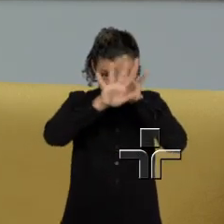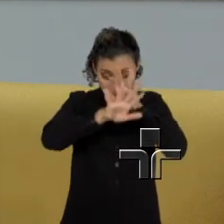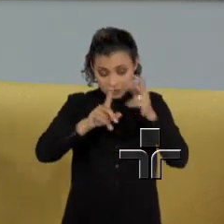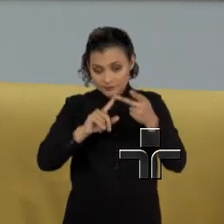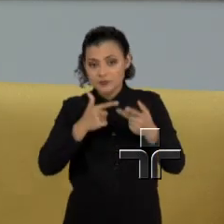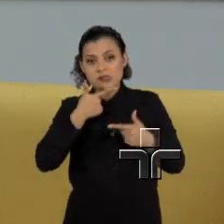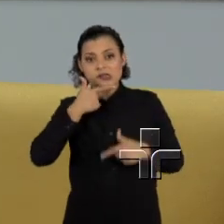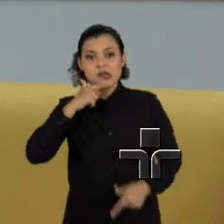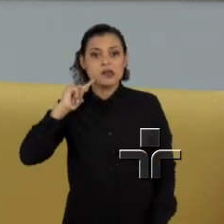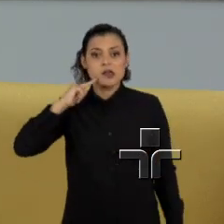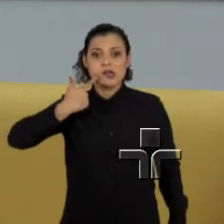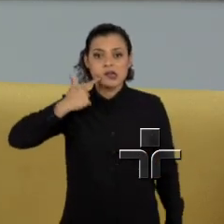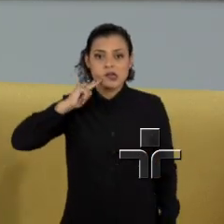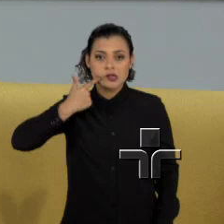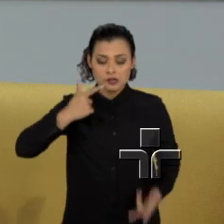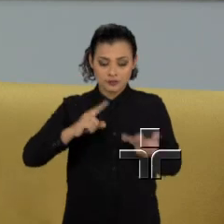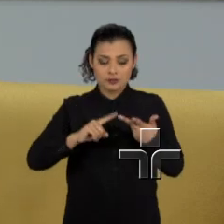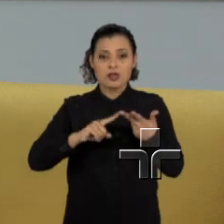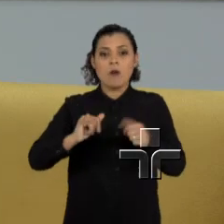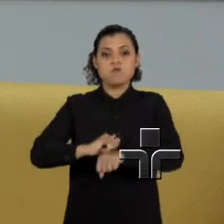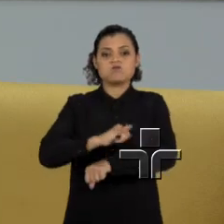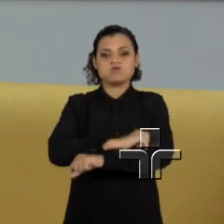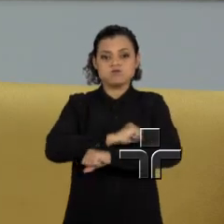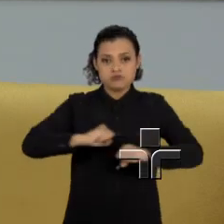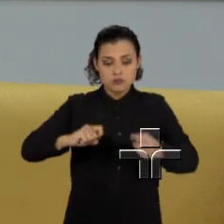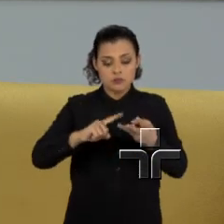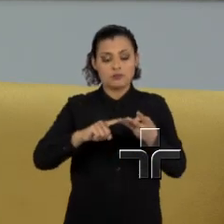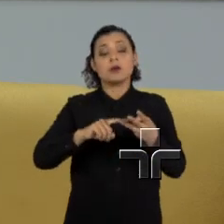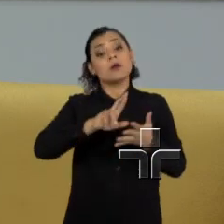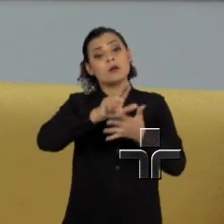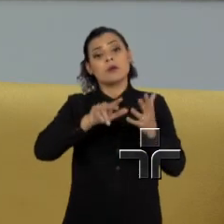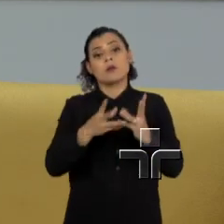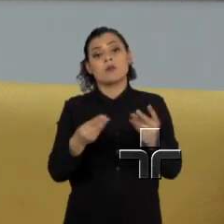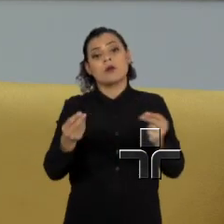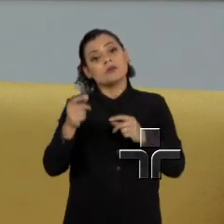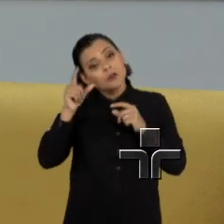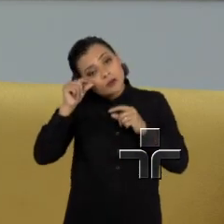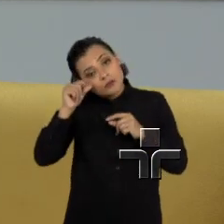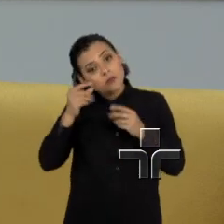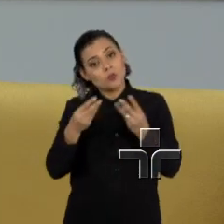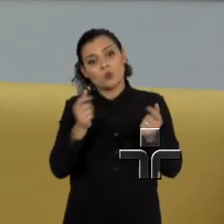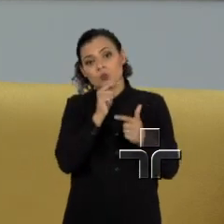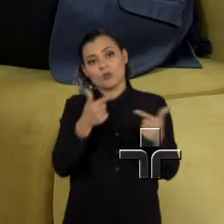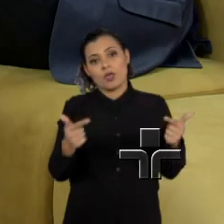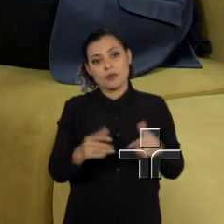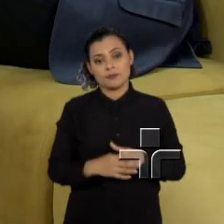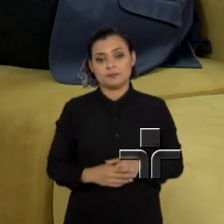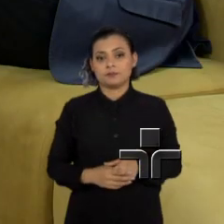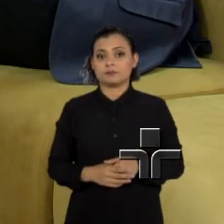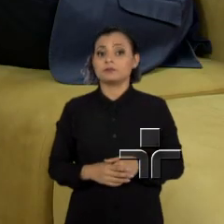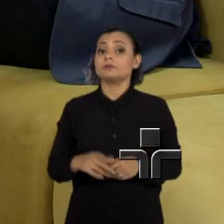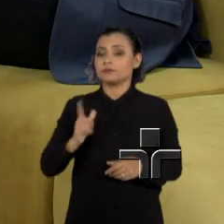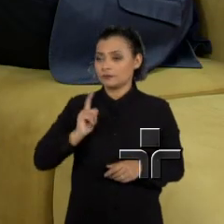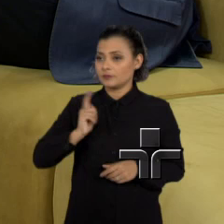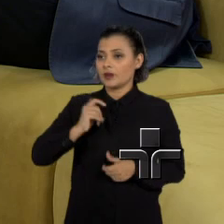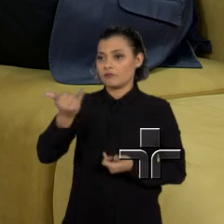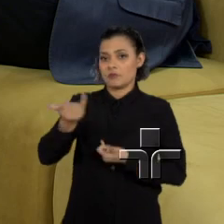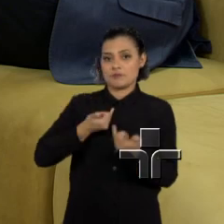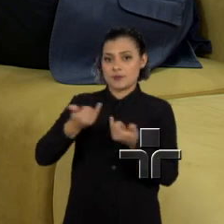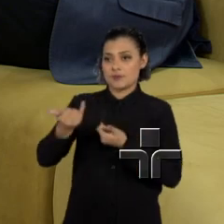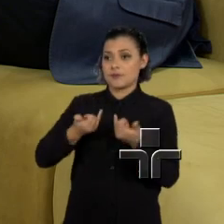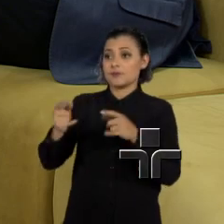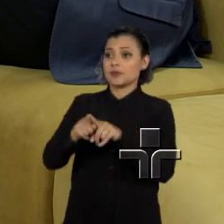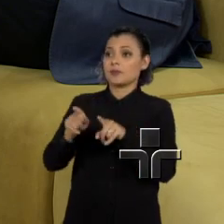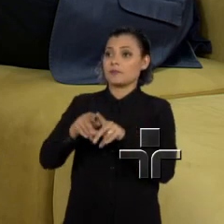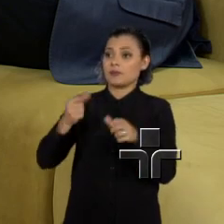humor, ganho de peso, tudo isso por falta de um sono de qualidade. A gente tem muitos relatos de acidentes de